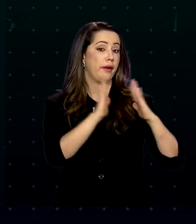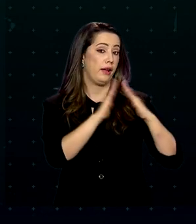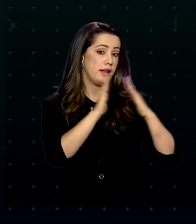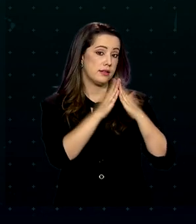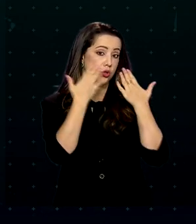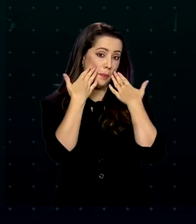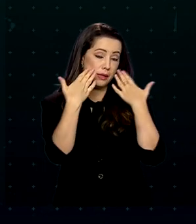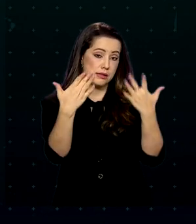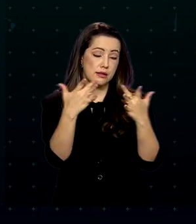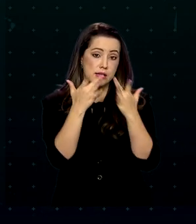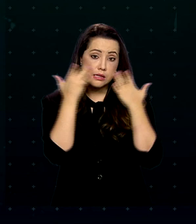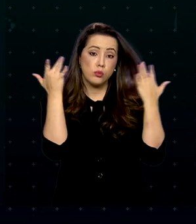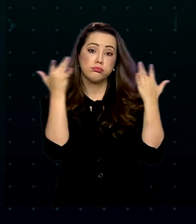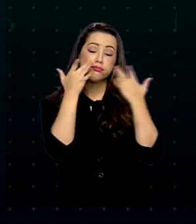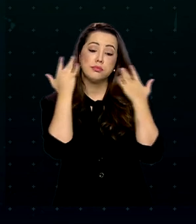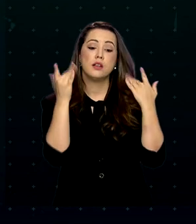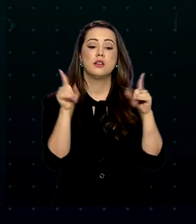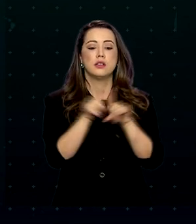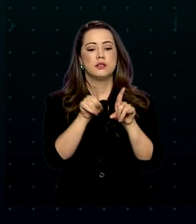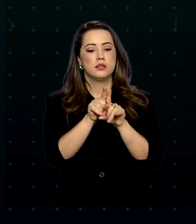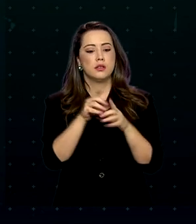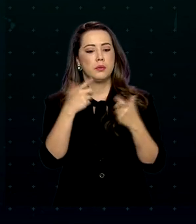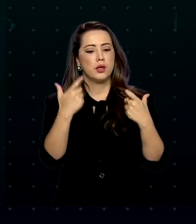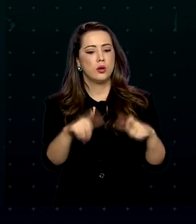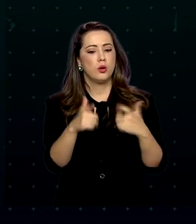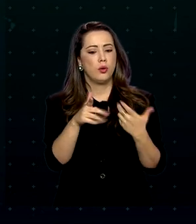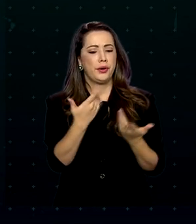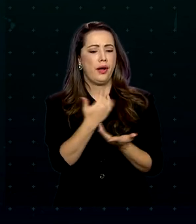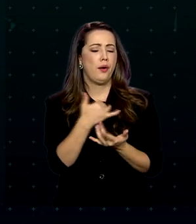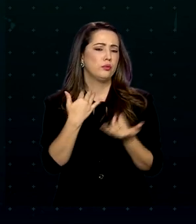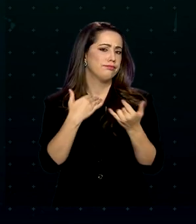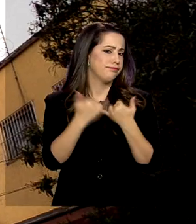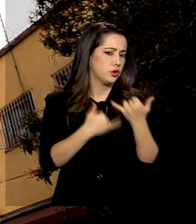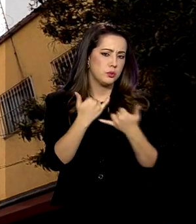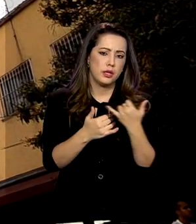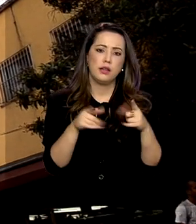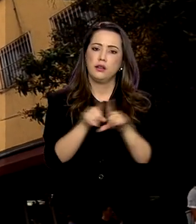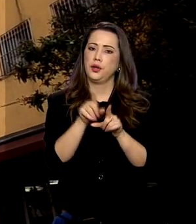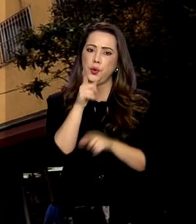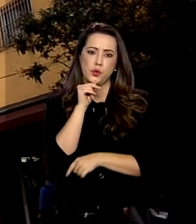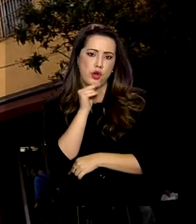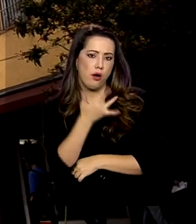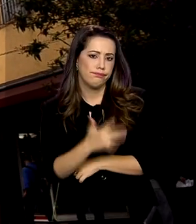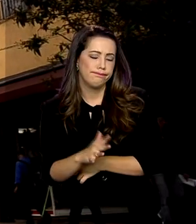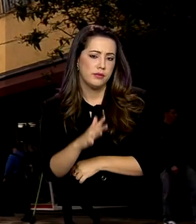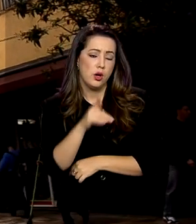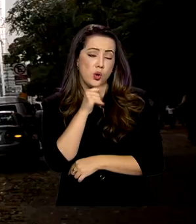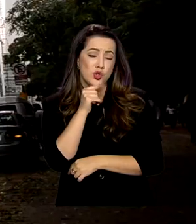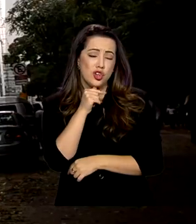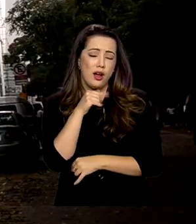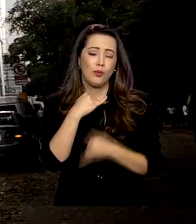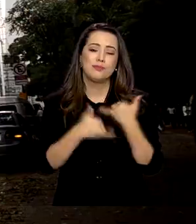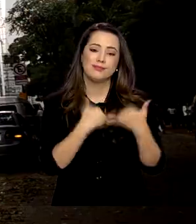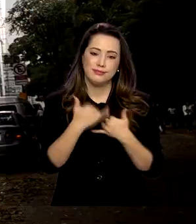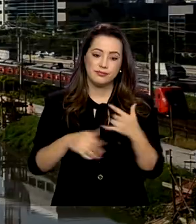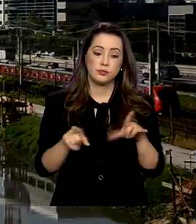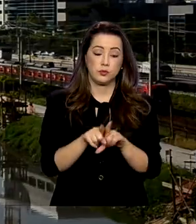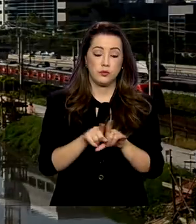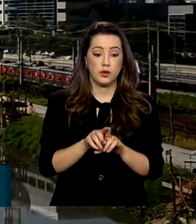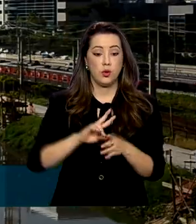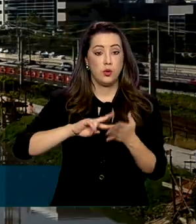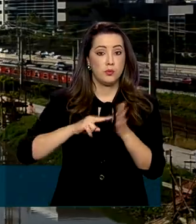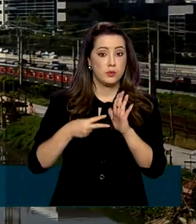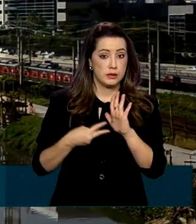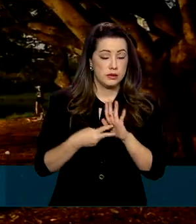empreendimentos de entretenimento e lazer e parques aquáticos. A expectativa é que 80% dos